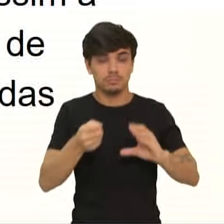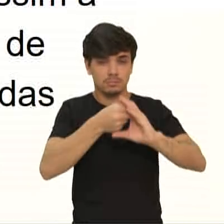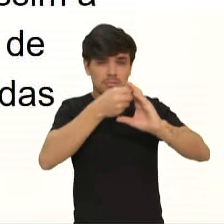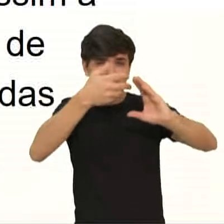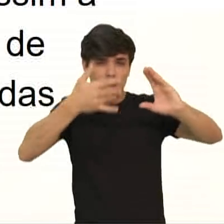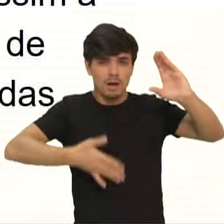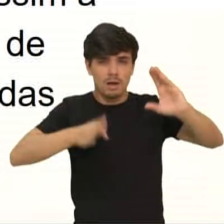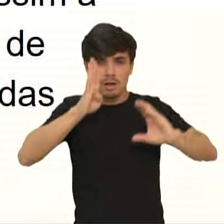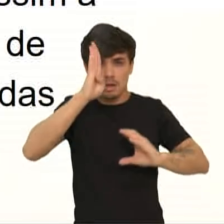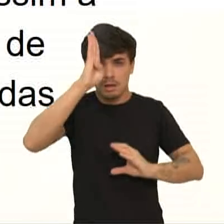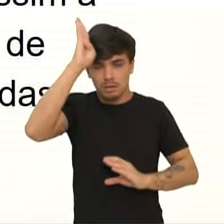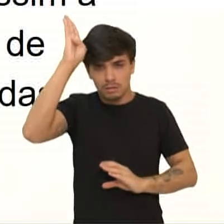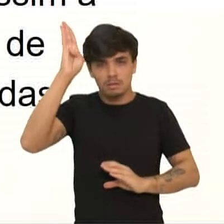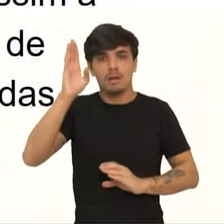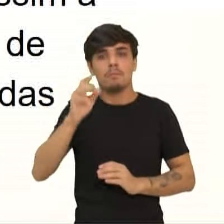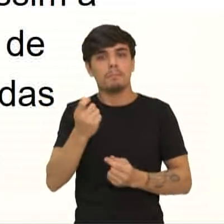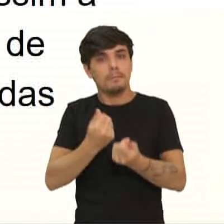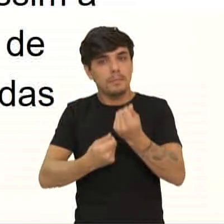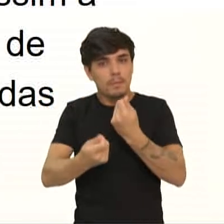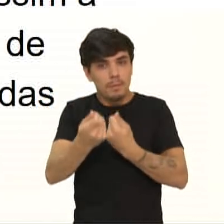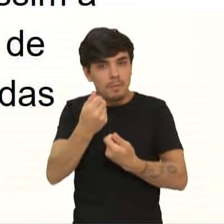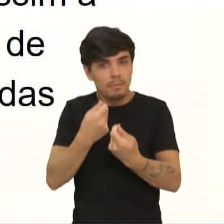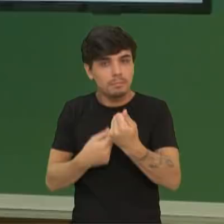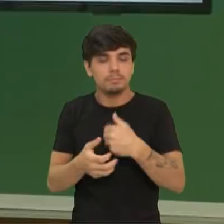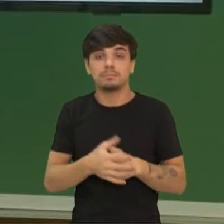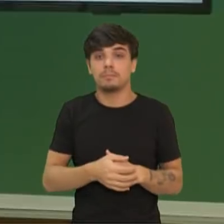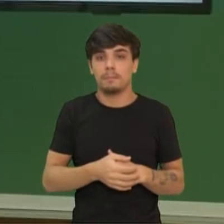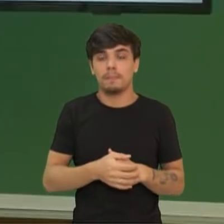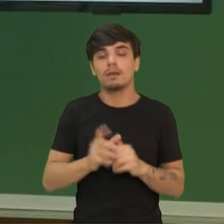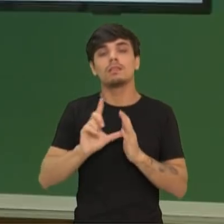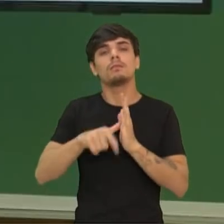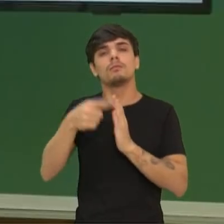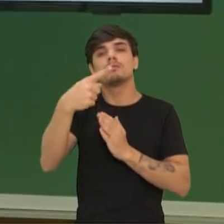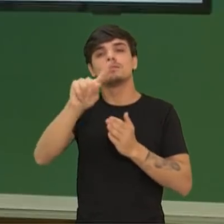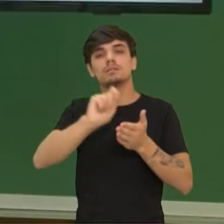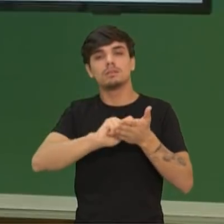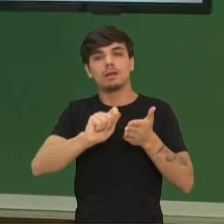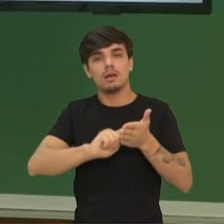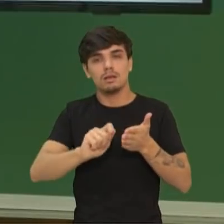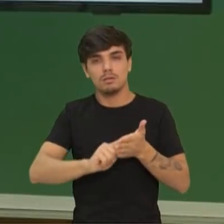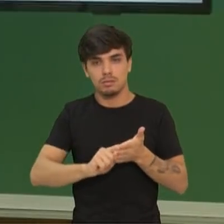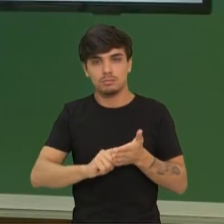Com calma, né? Vamos lá, depois vocês anotam com capricho no caderno.